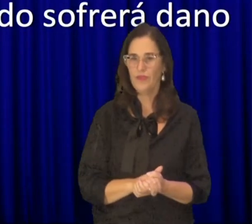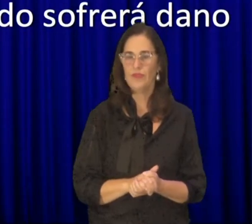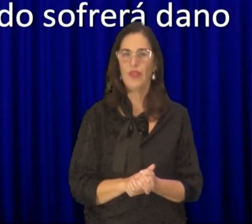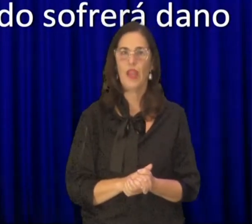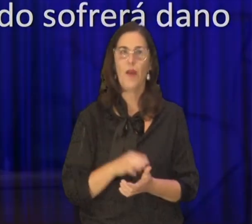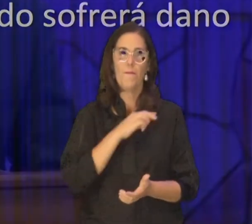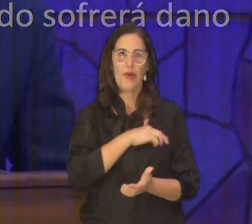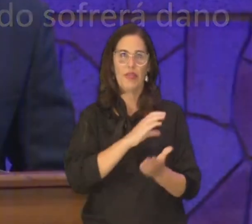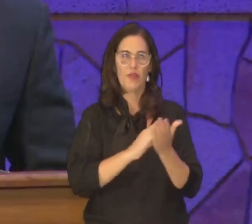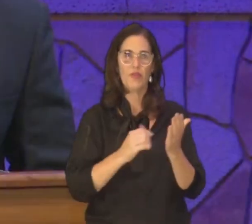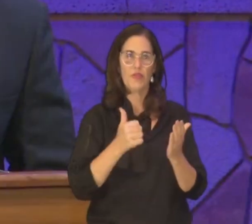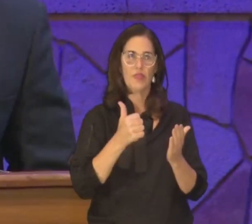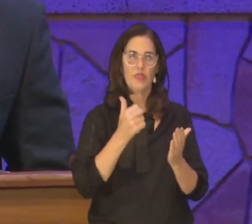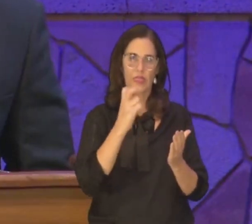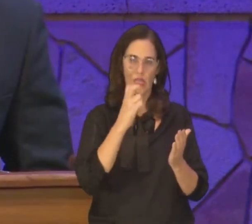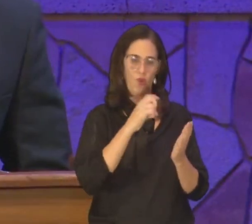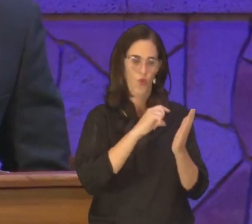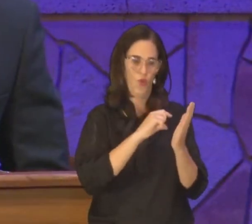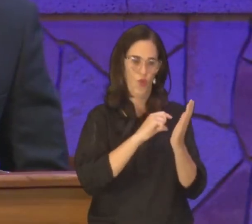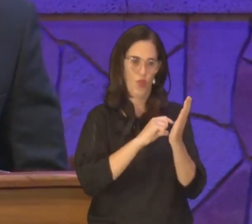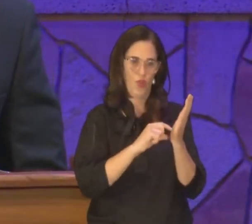Mateus 5, 10 e 11.